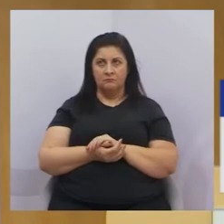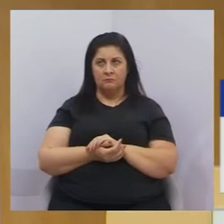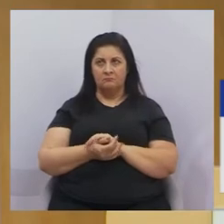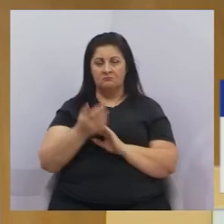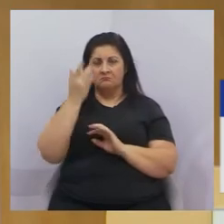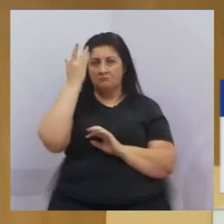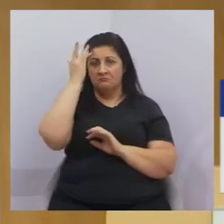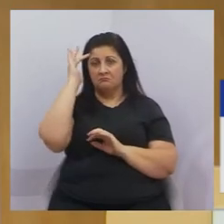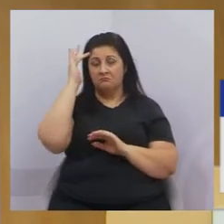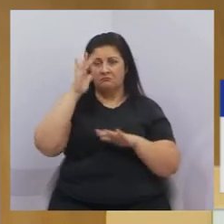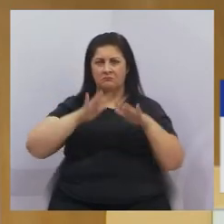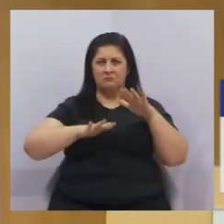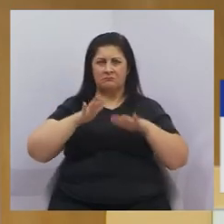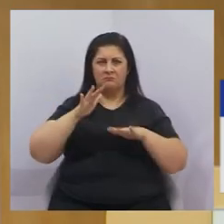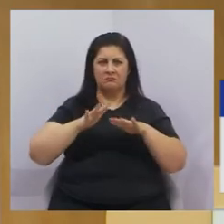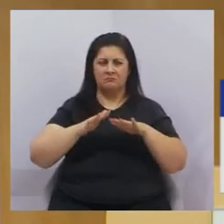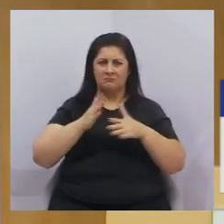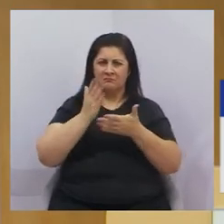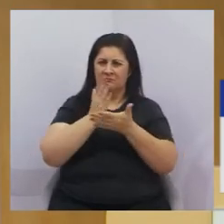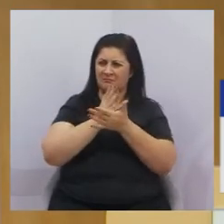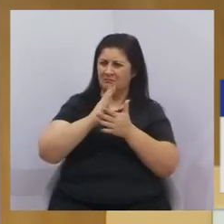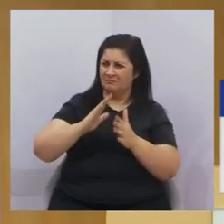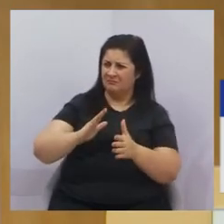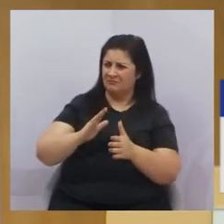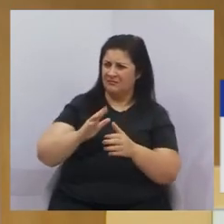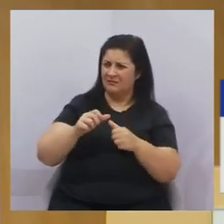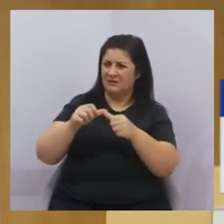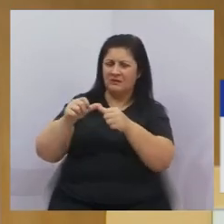entendo, né, muitas vezes, deixar para a iniciativa privada